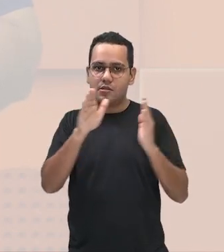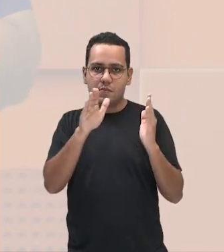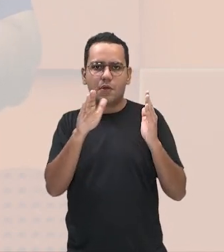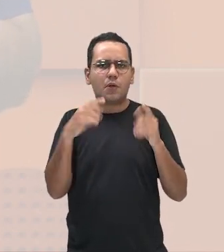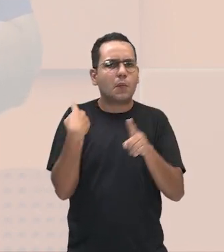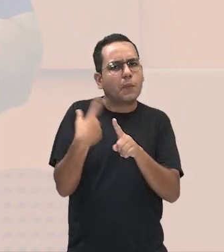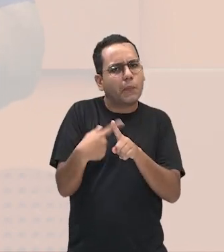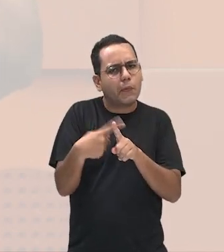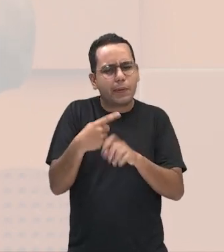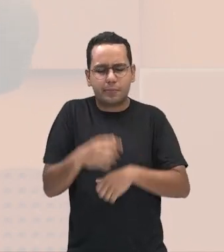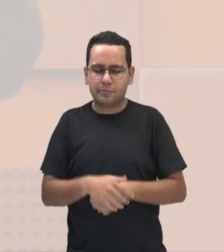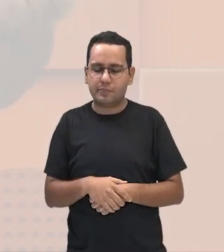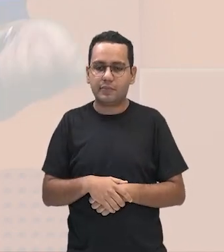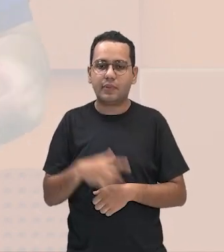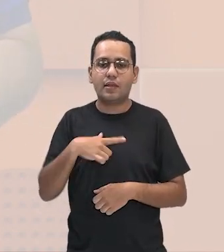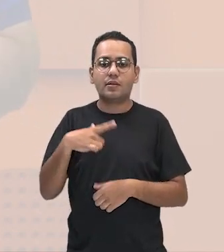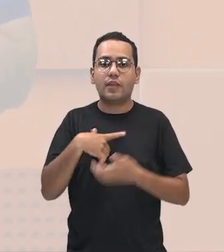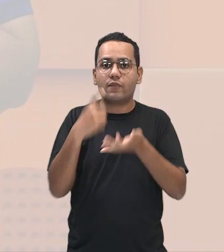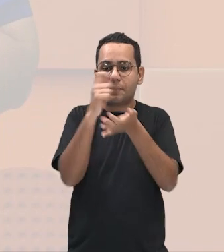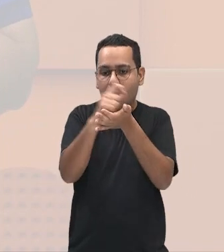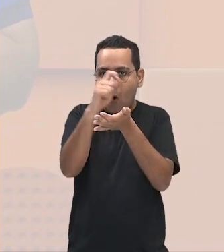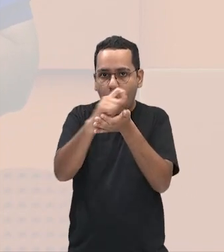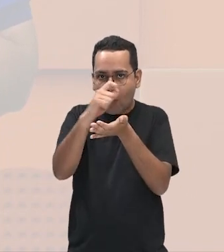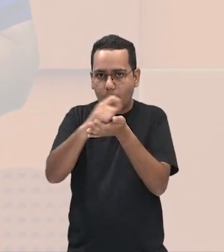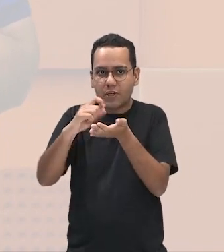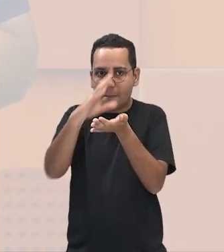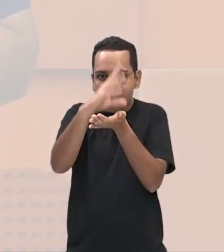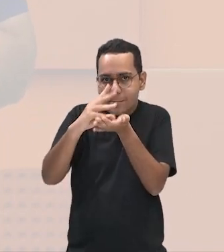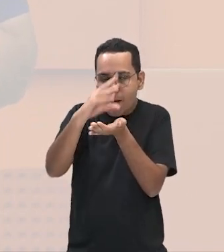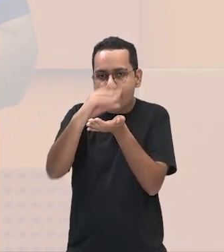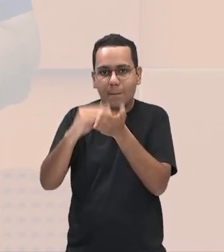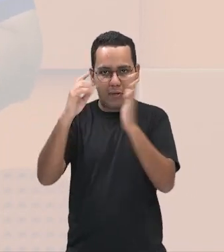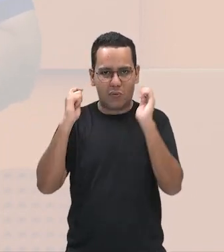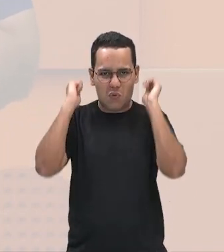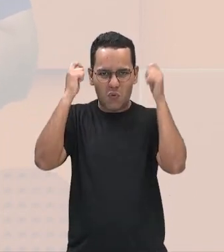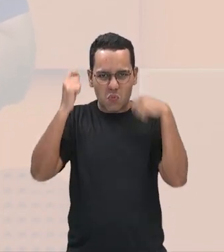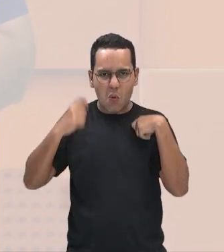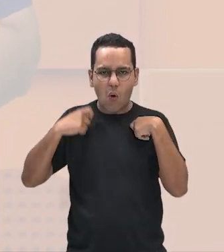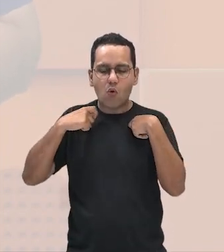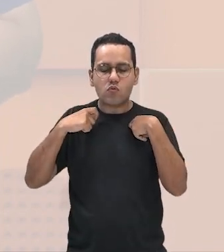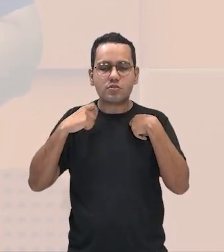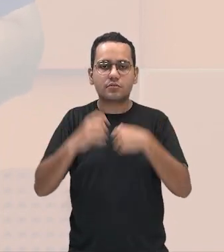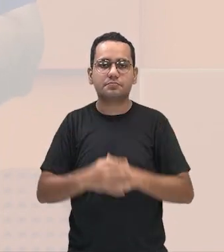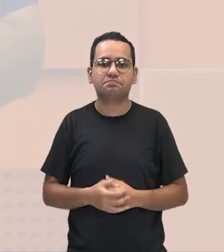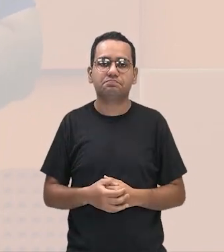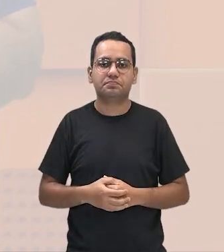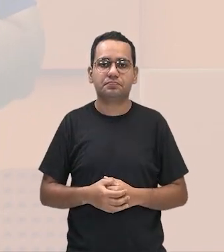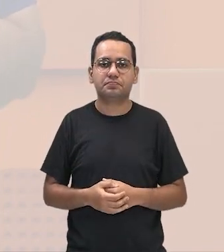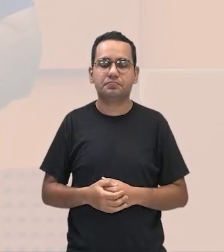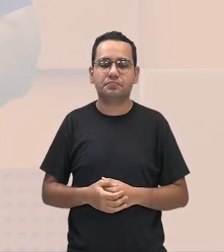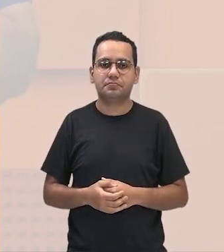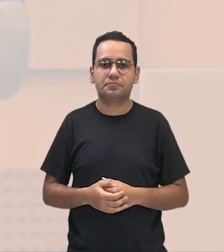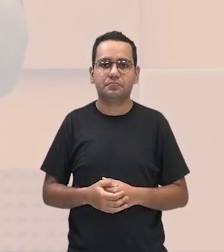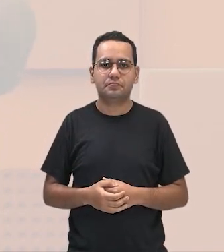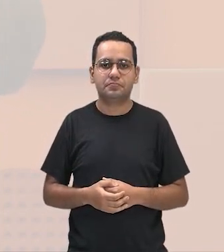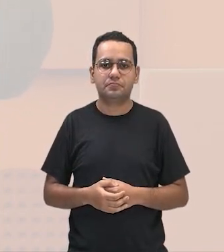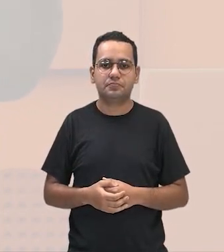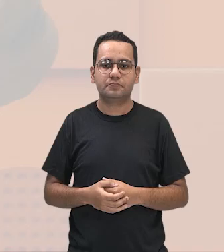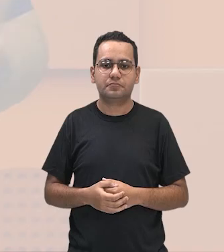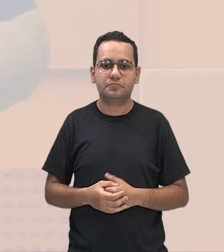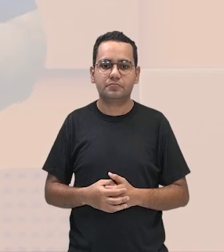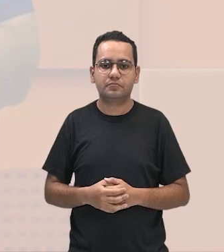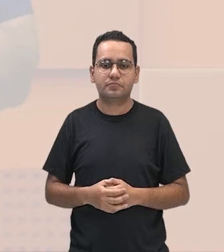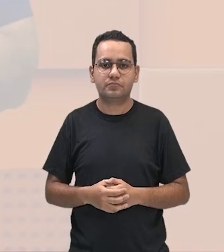escritos foram, então, feitos cópias através dos monges copistas dentro dos monastérios. Acompanha comigo, então, agora o que é,